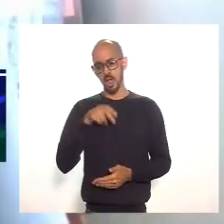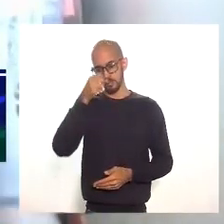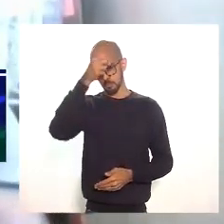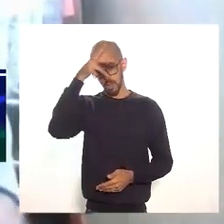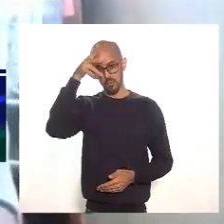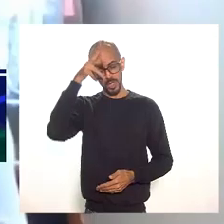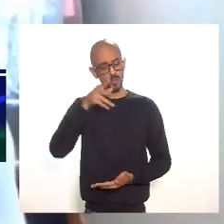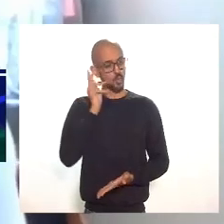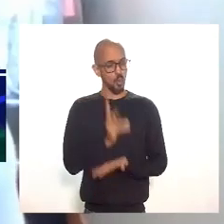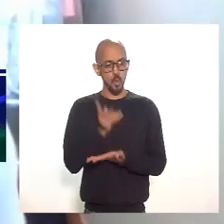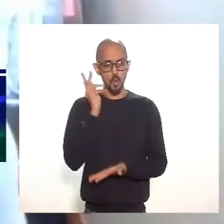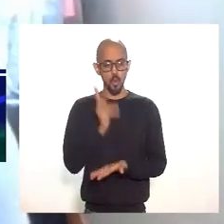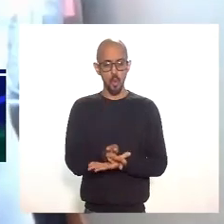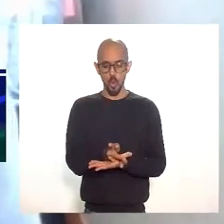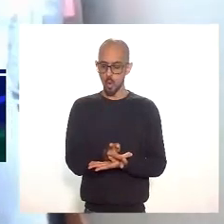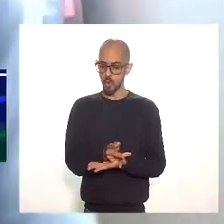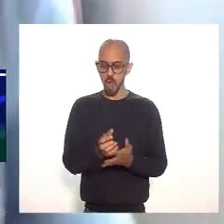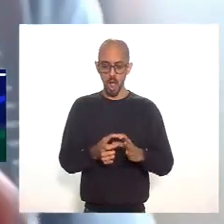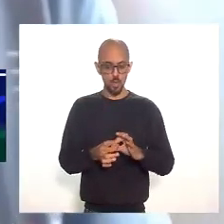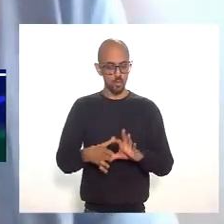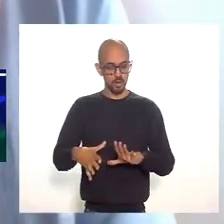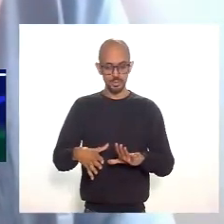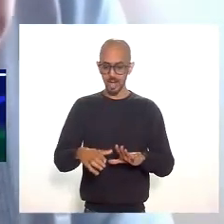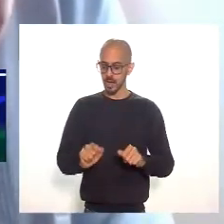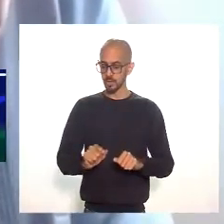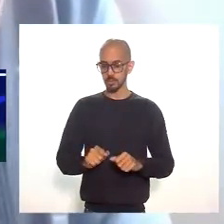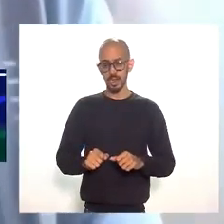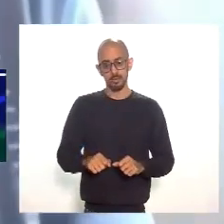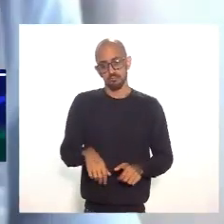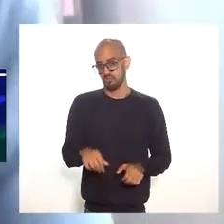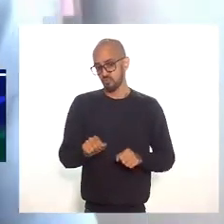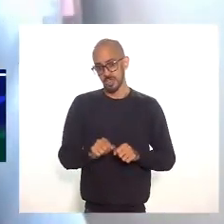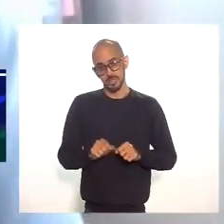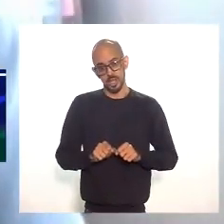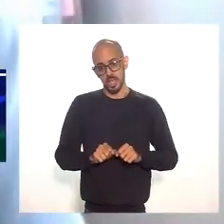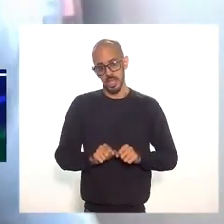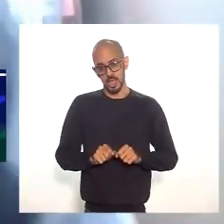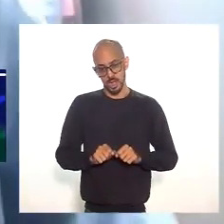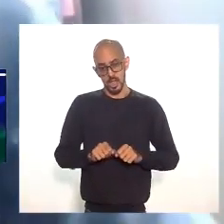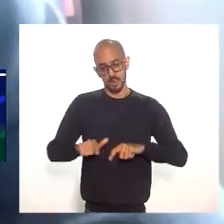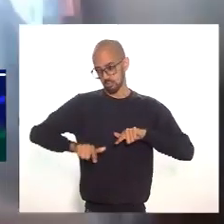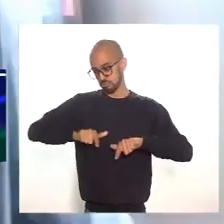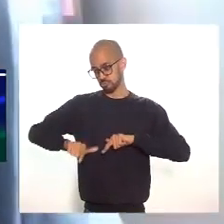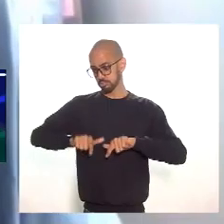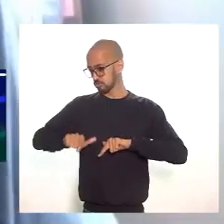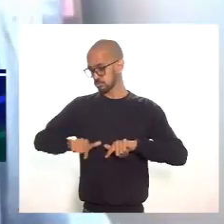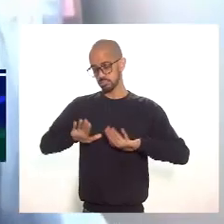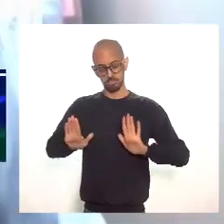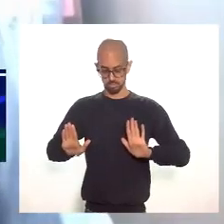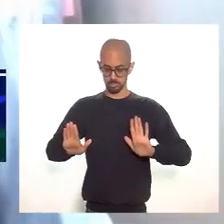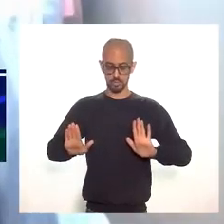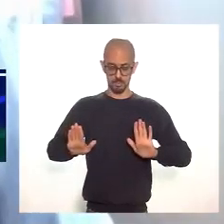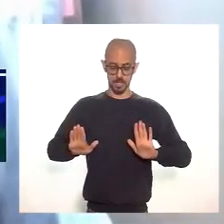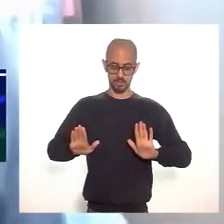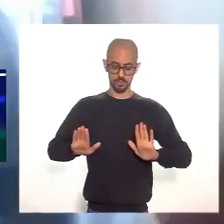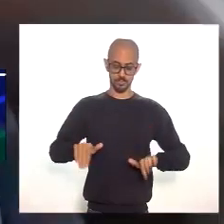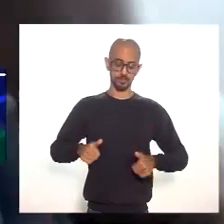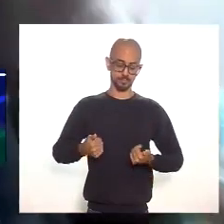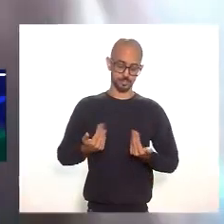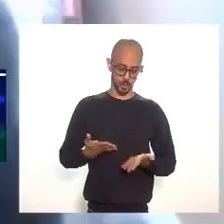para permitir ou limitar essas atividades. Dito isso, tia